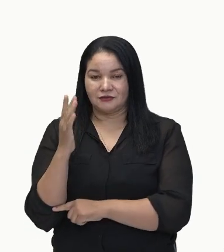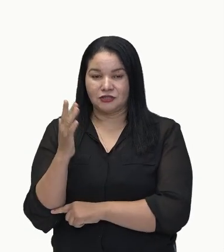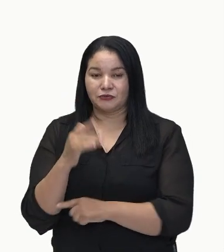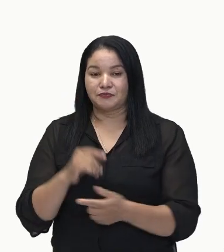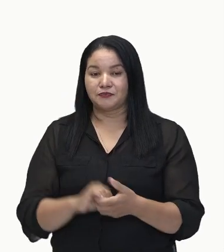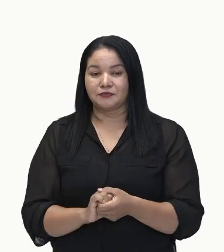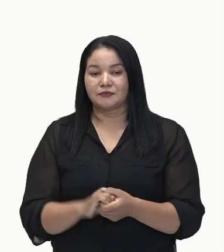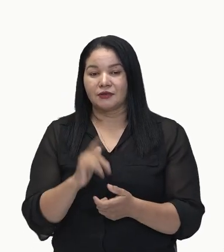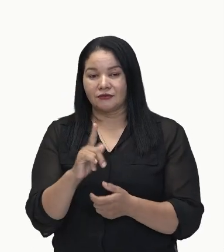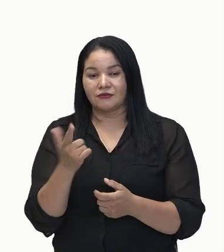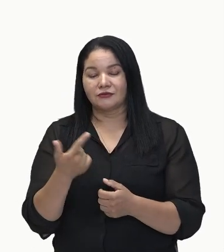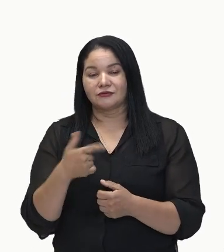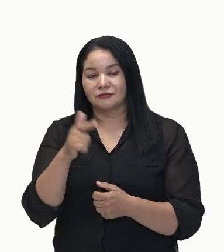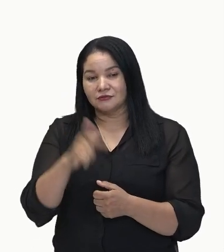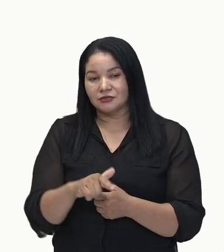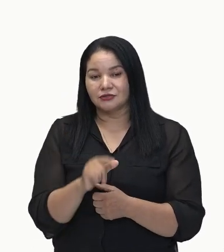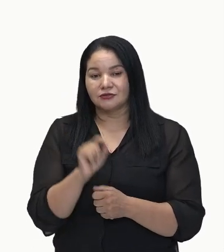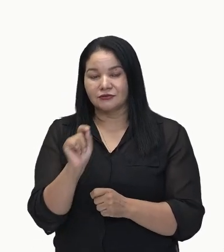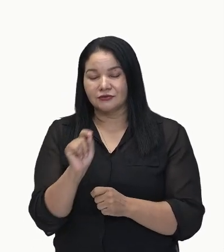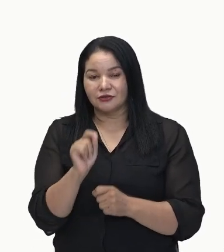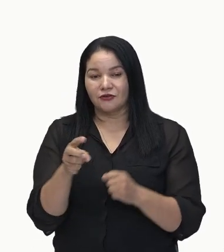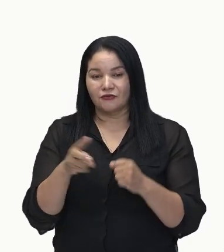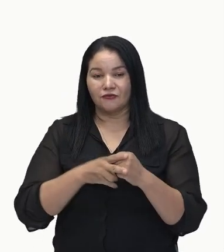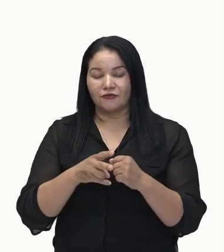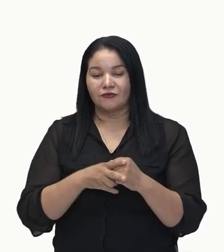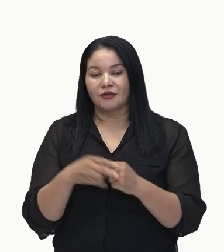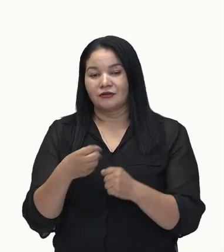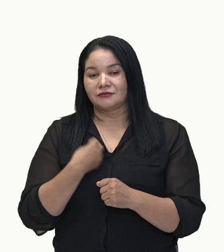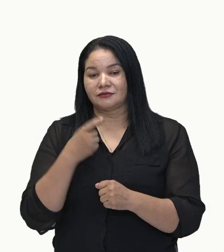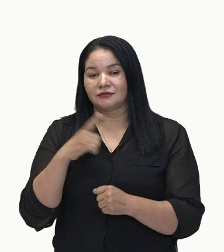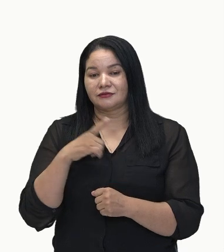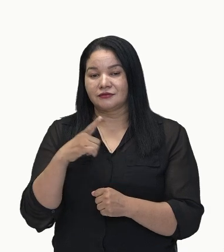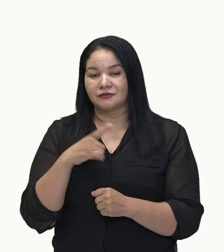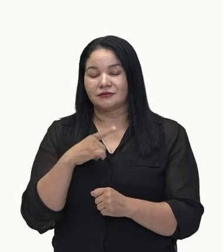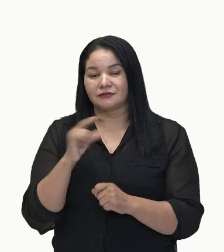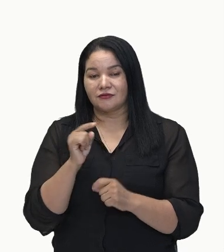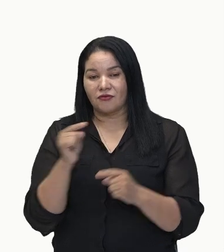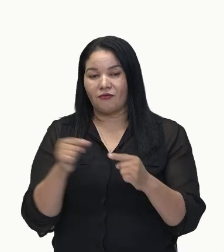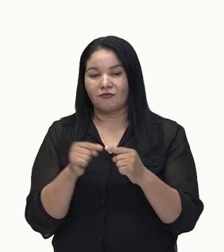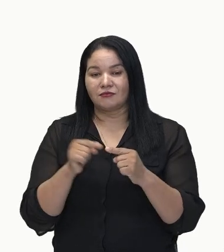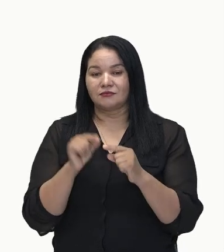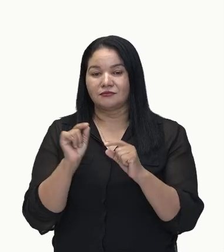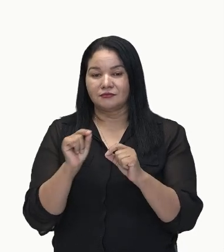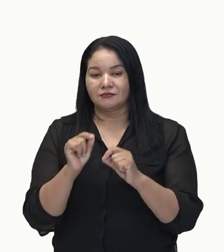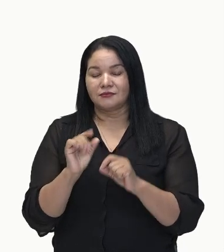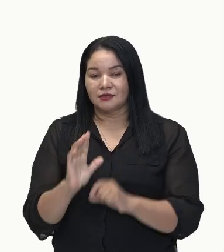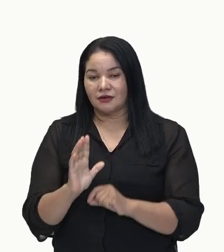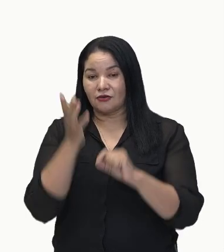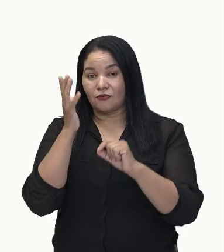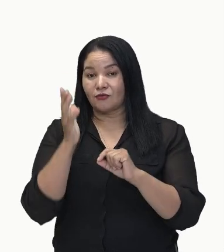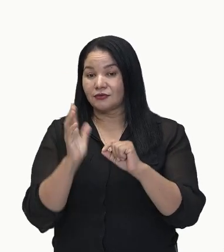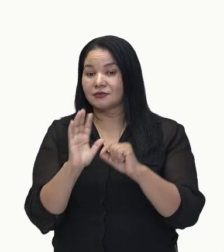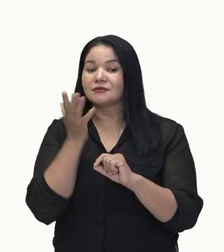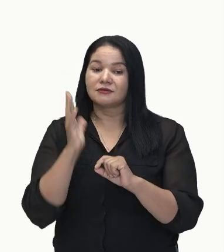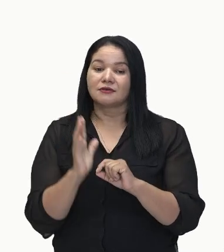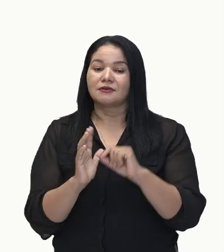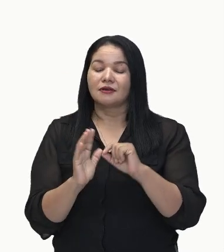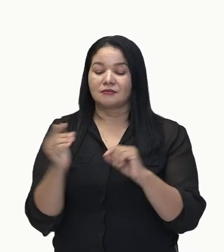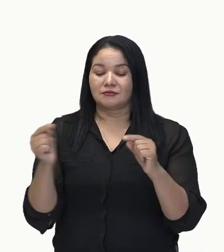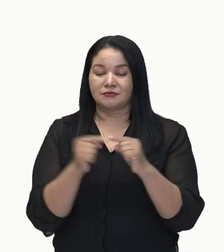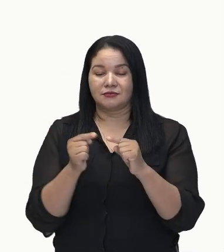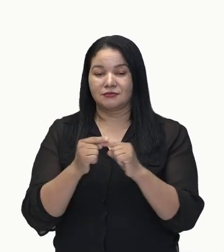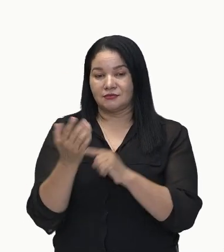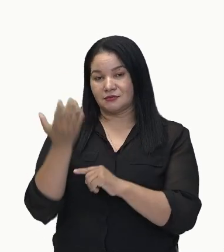quando ele estiver com o sentido de existir, de acontecer, indicando o tempo passado,